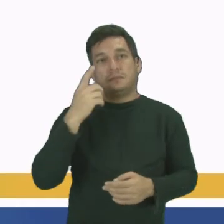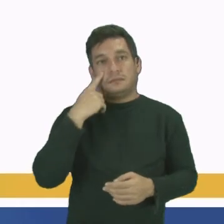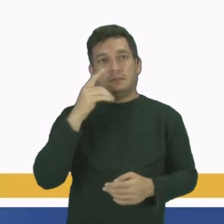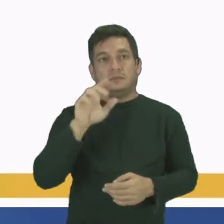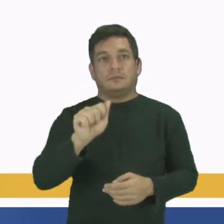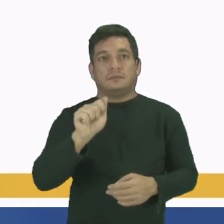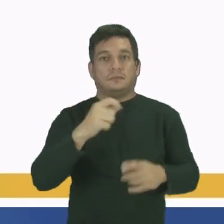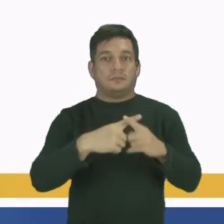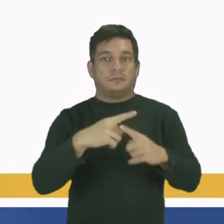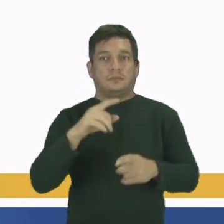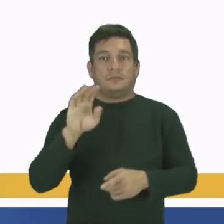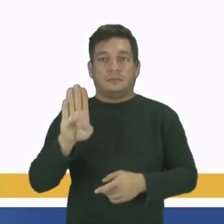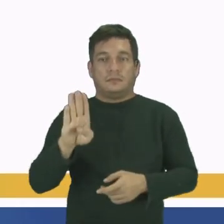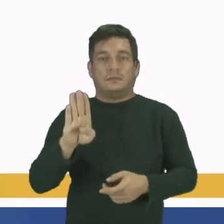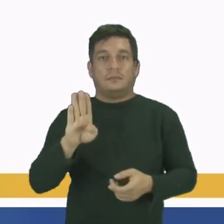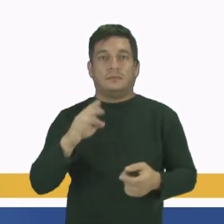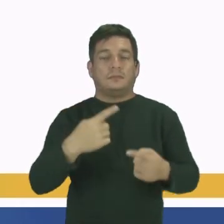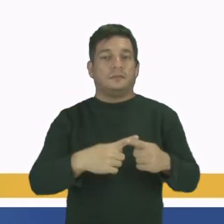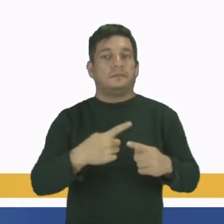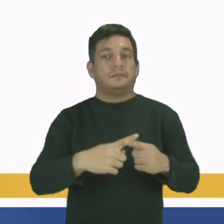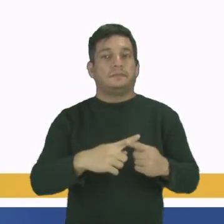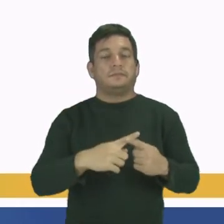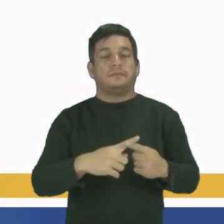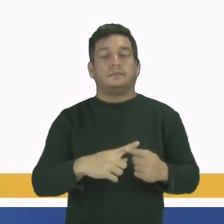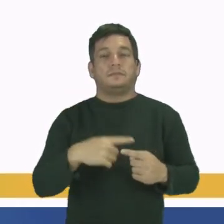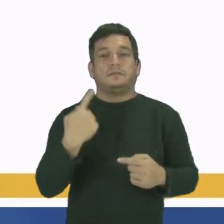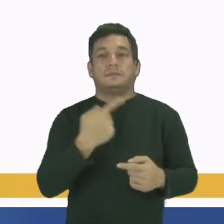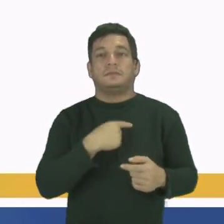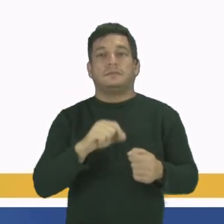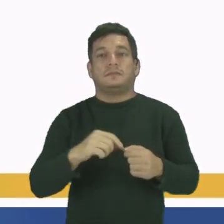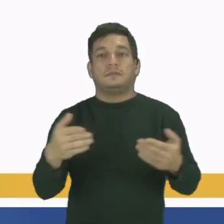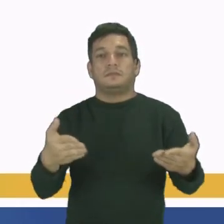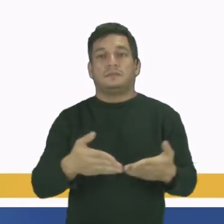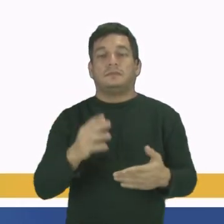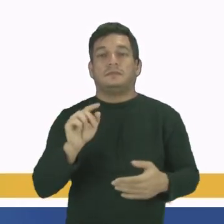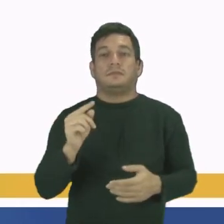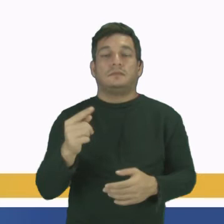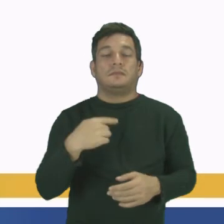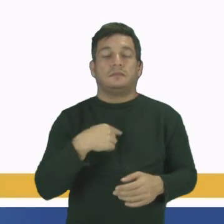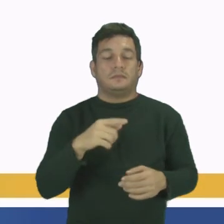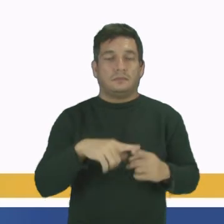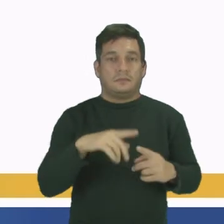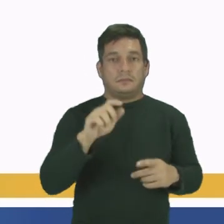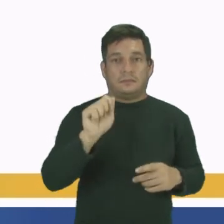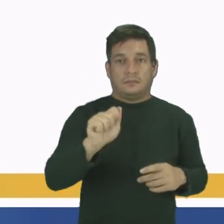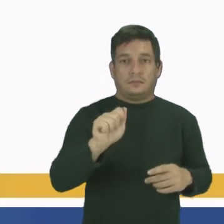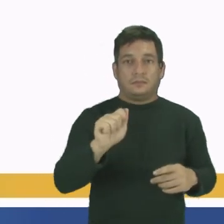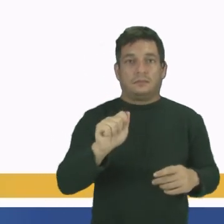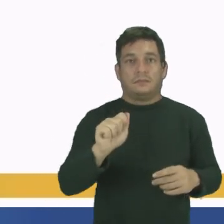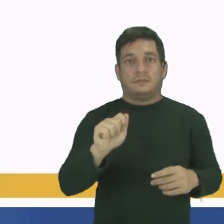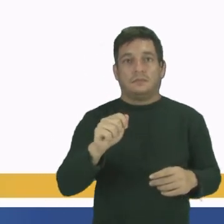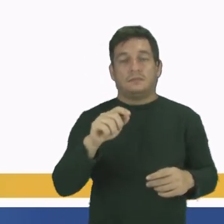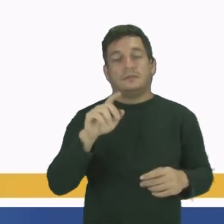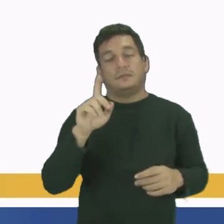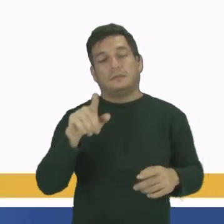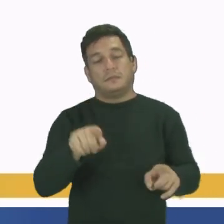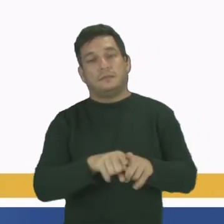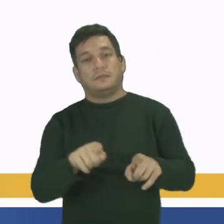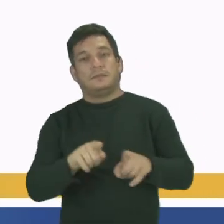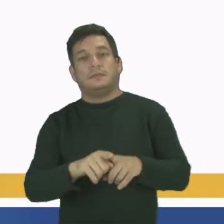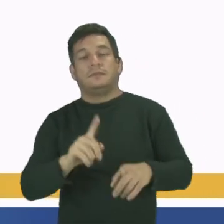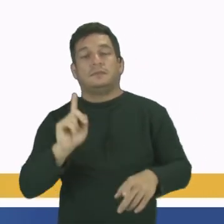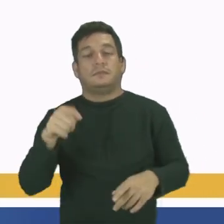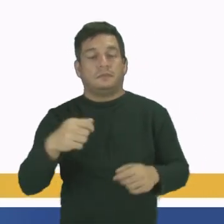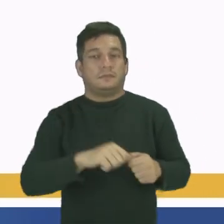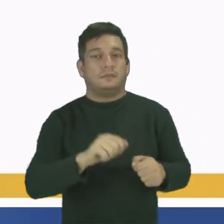de A vezes B. Por quê? Nós fizemos agora isoladamente o determinante da matriz A e depois